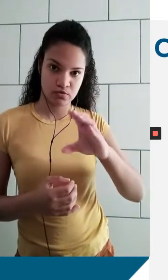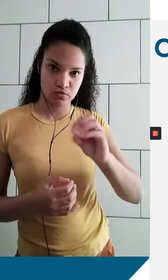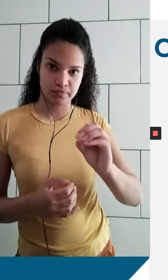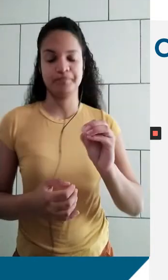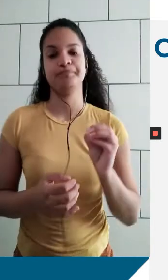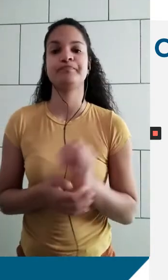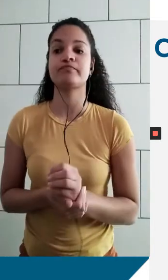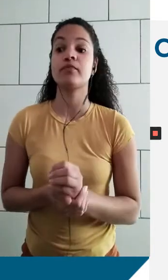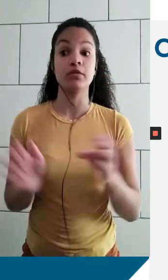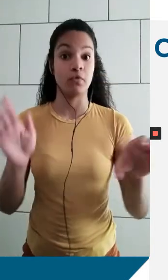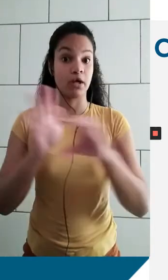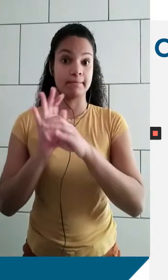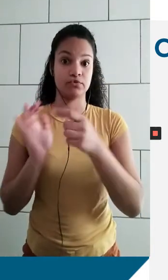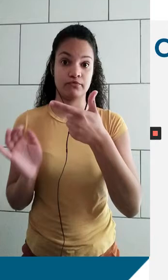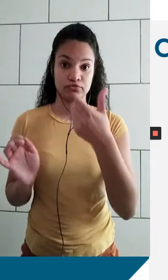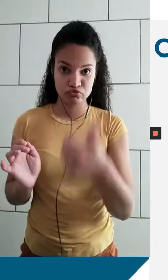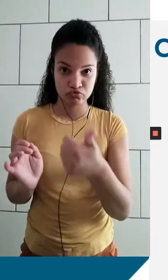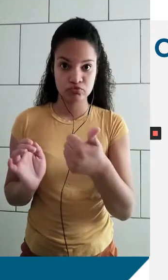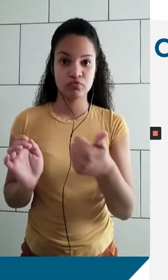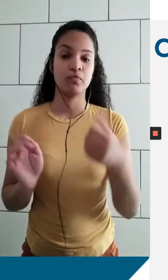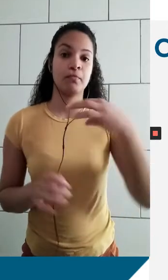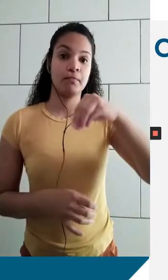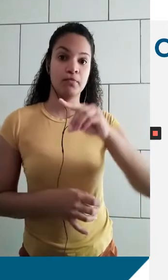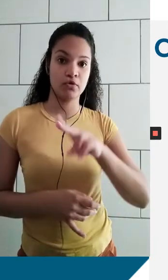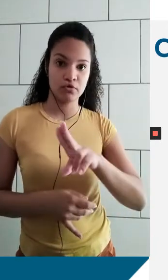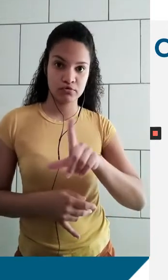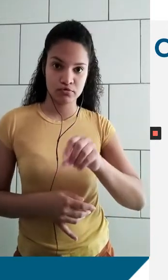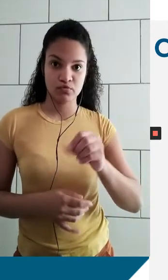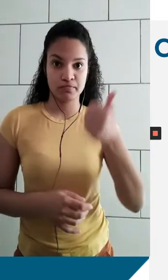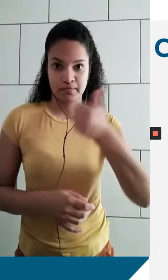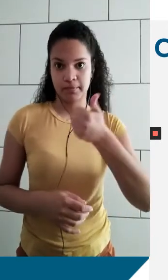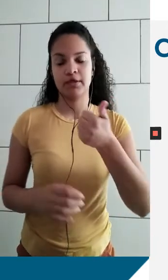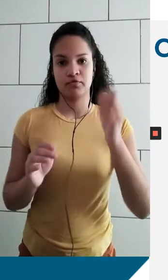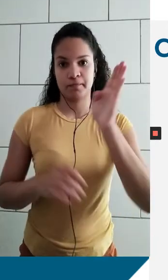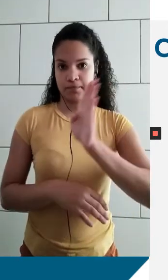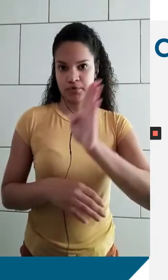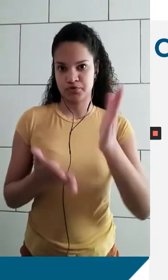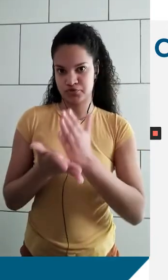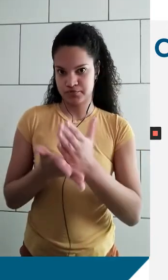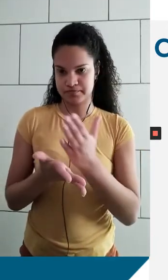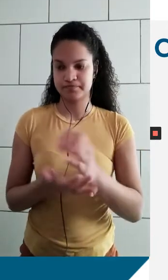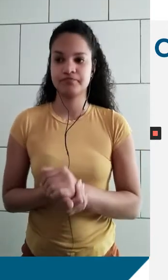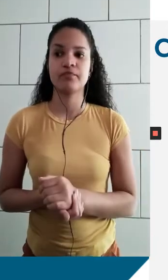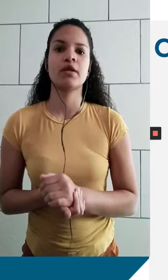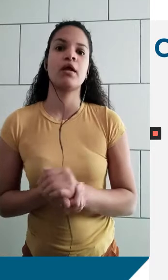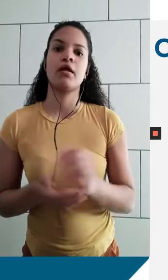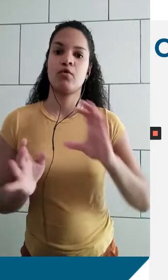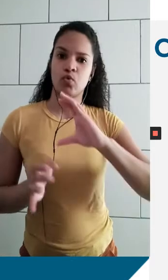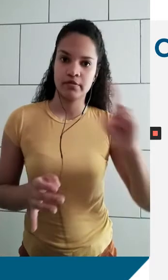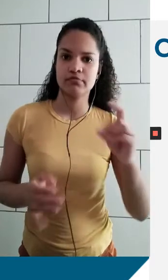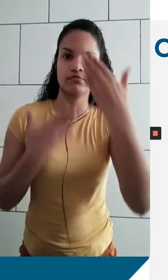primeiro módulo da biologia. Então, a coordenação agradece mais uma vez o interesse de vocês no